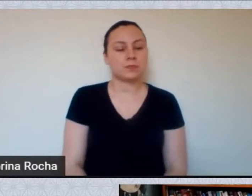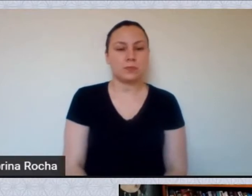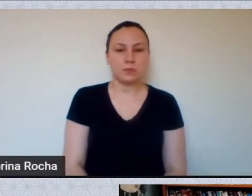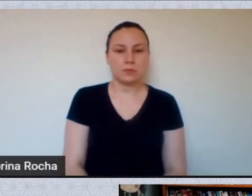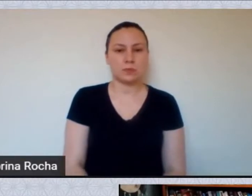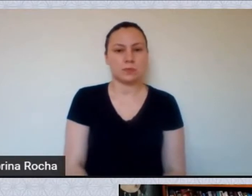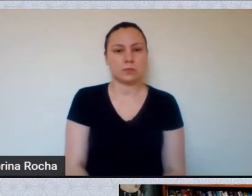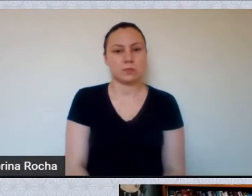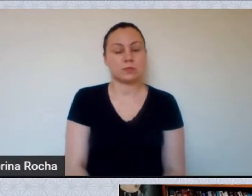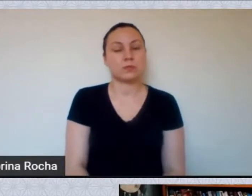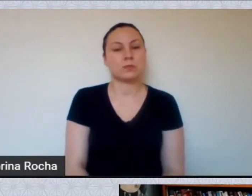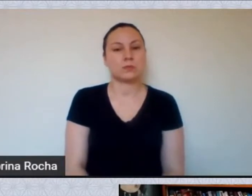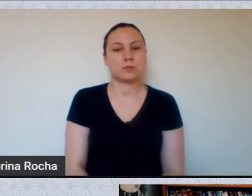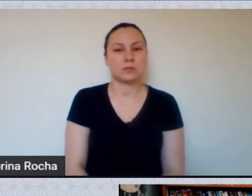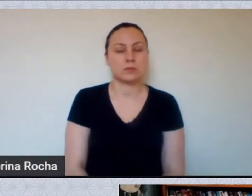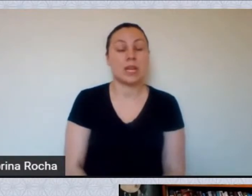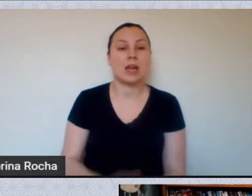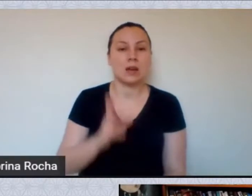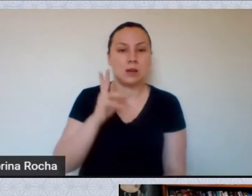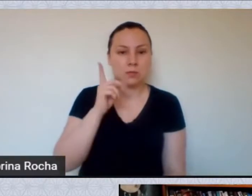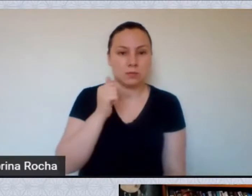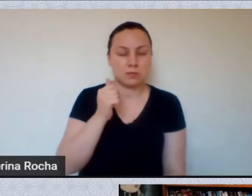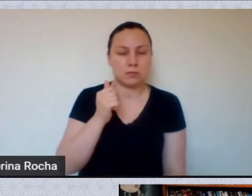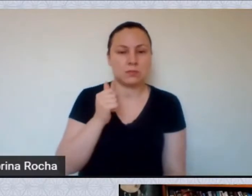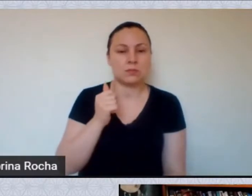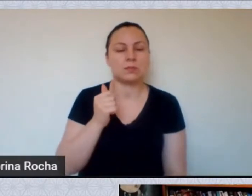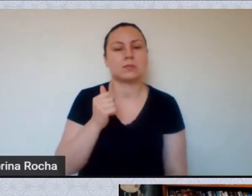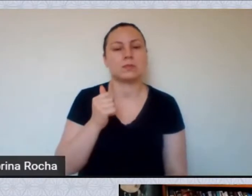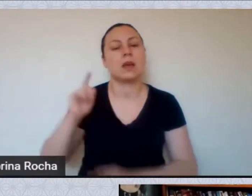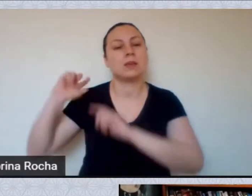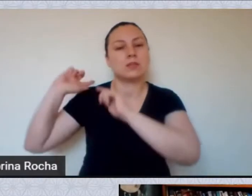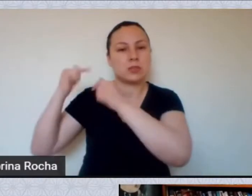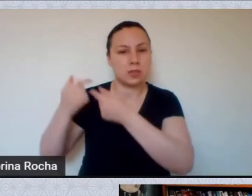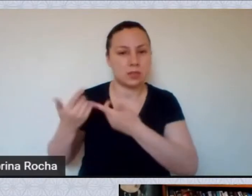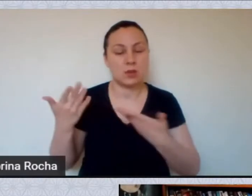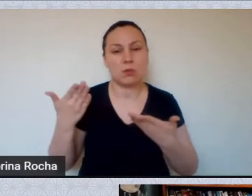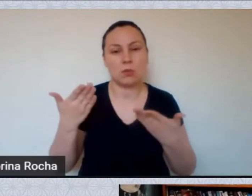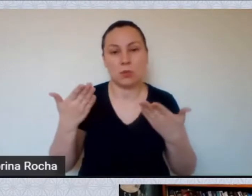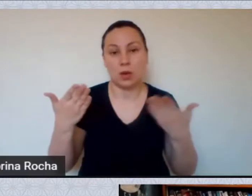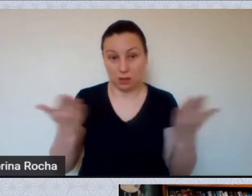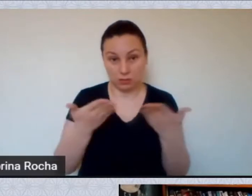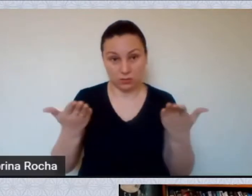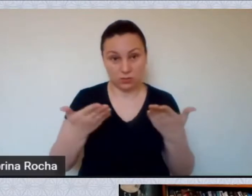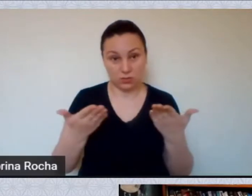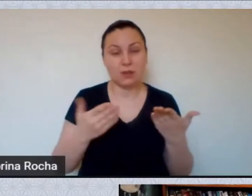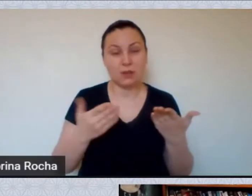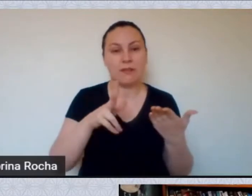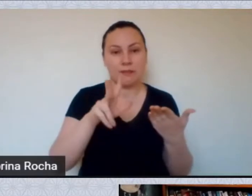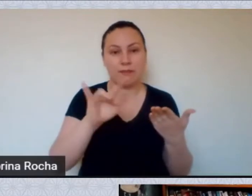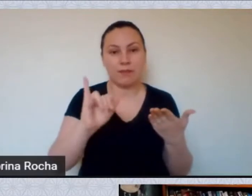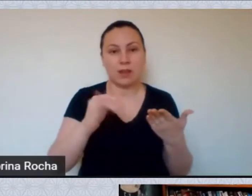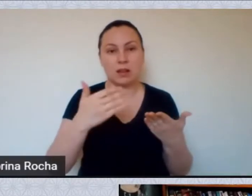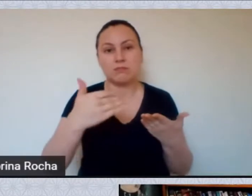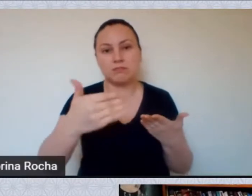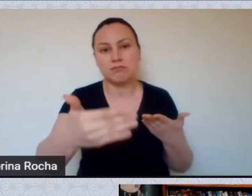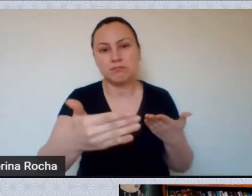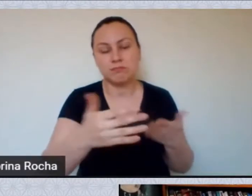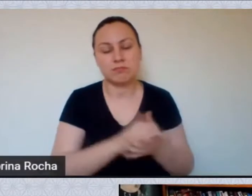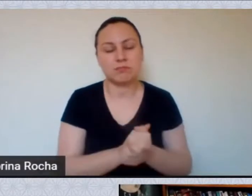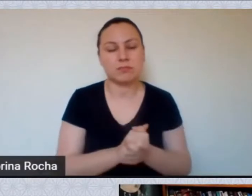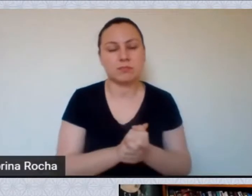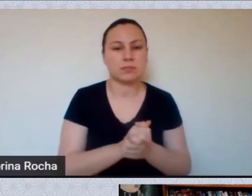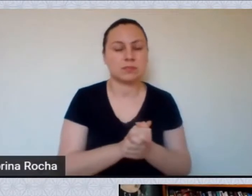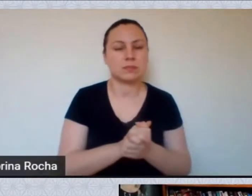espiritualidade está, eu acho, crescendo cada vez mais, e a geração 9, eu acho que vai levar isso adiante. Com relação ao